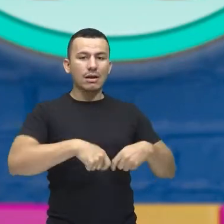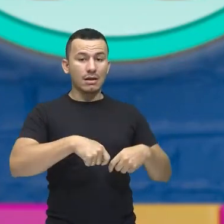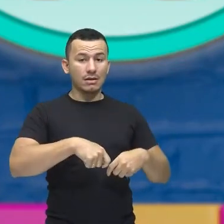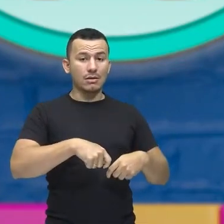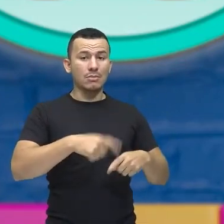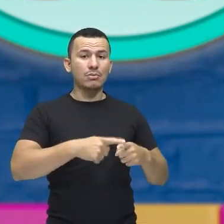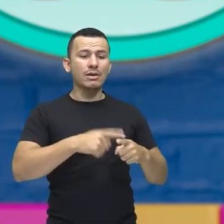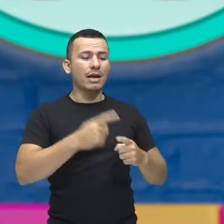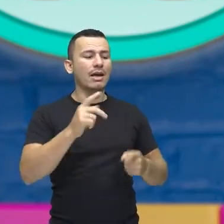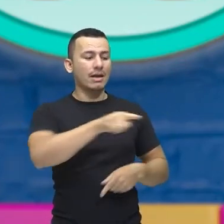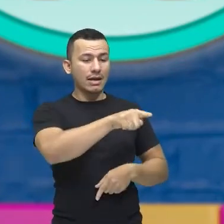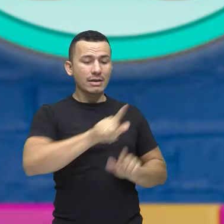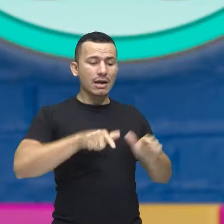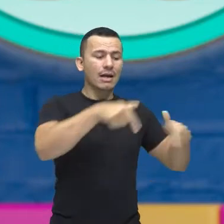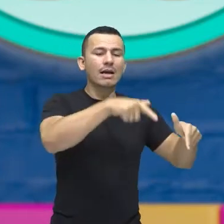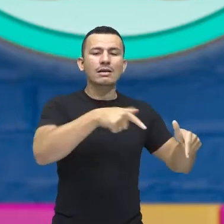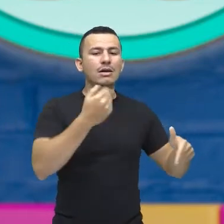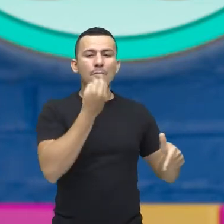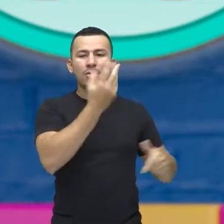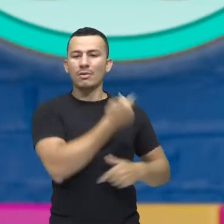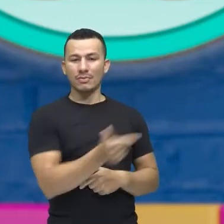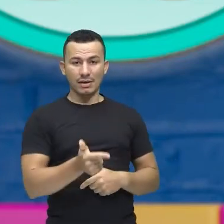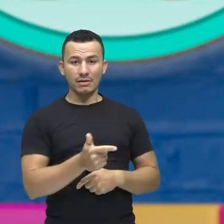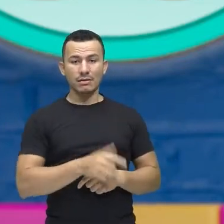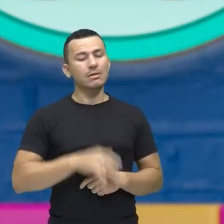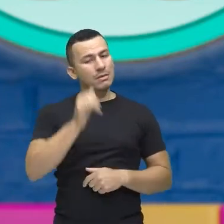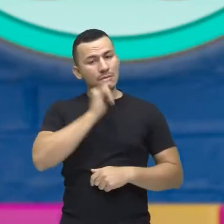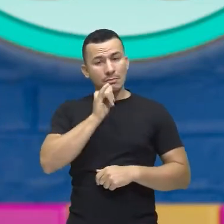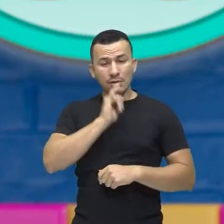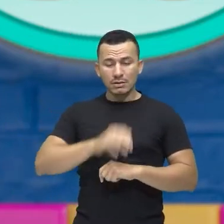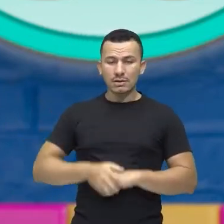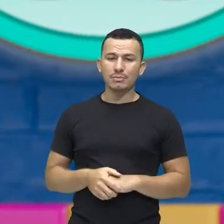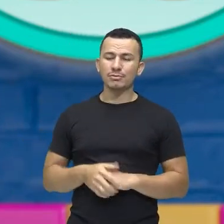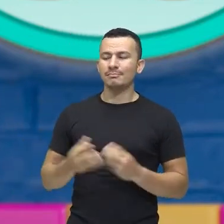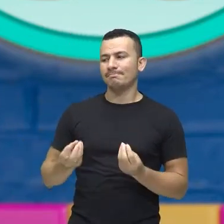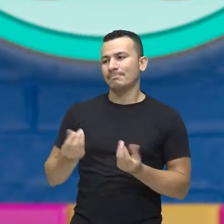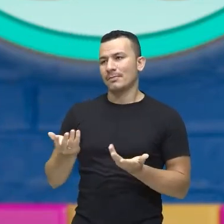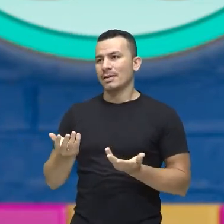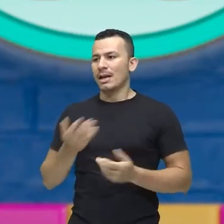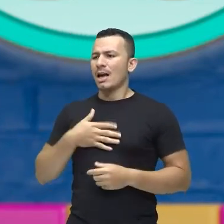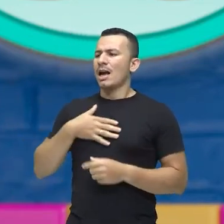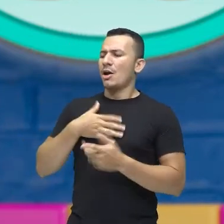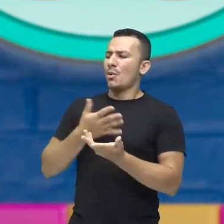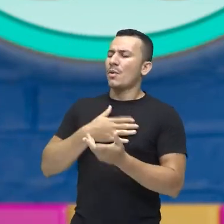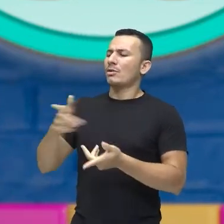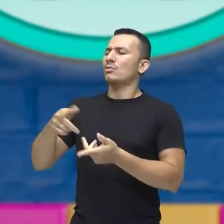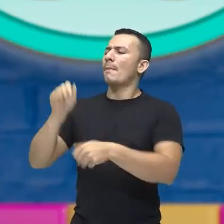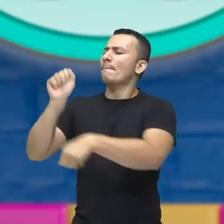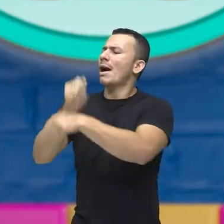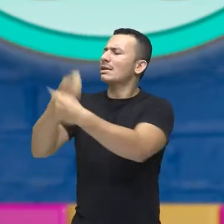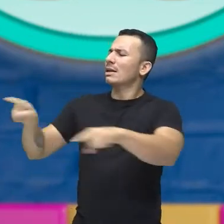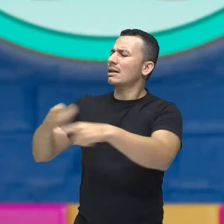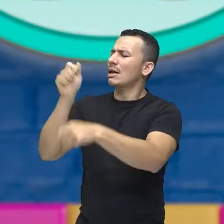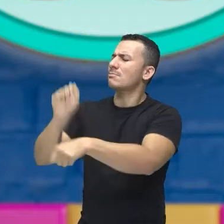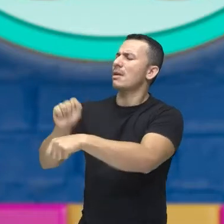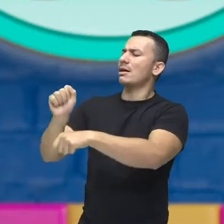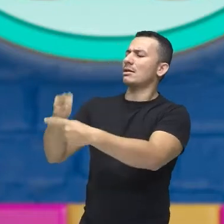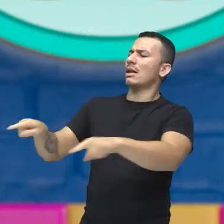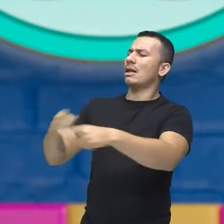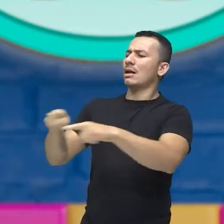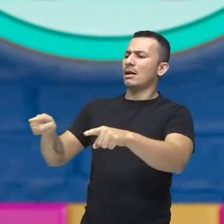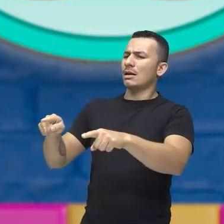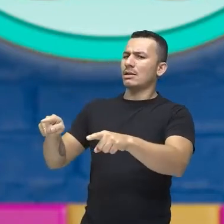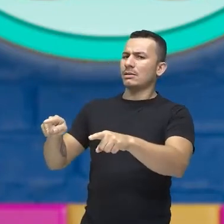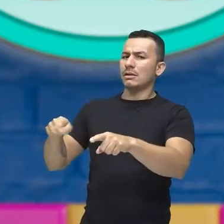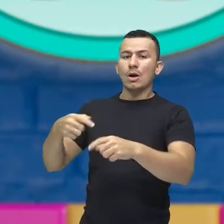ia ser boa. Afonso, eu gostaria que você parasse de cantar. Que